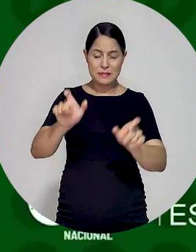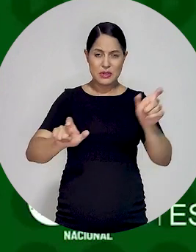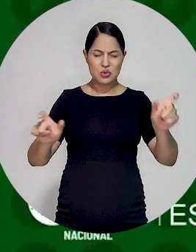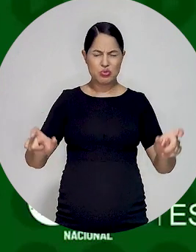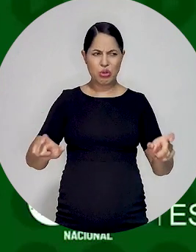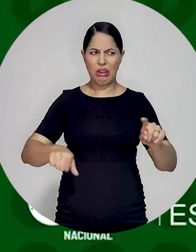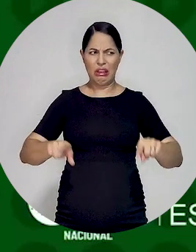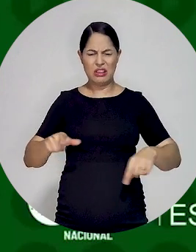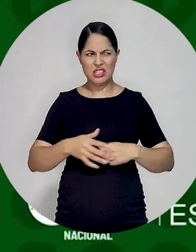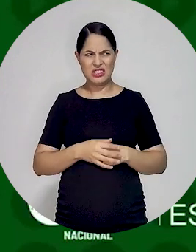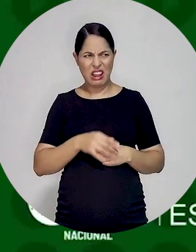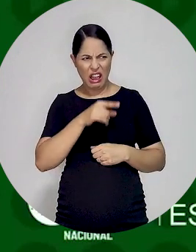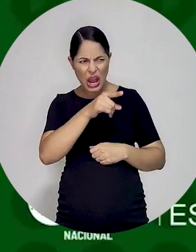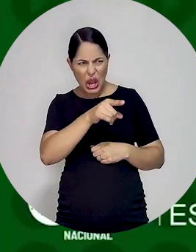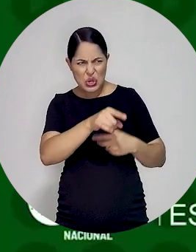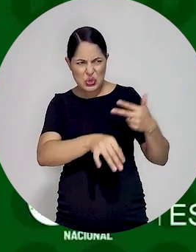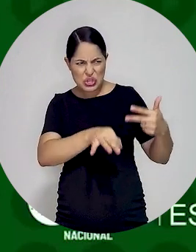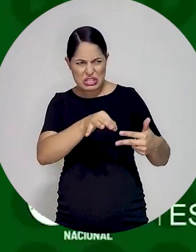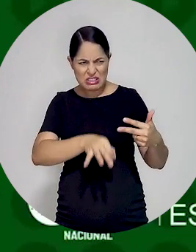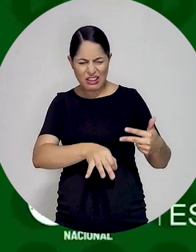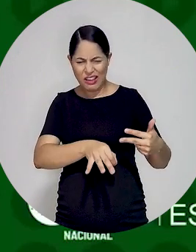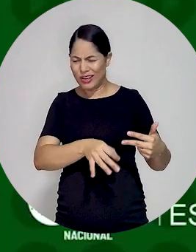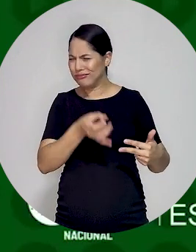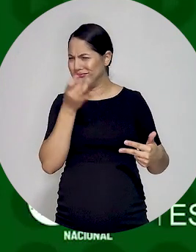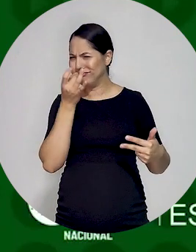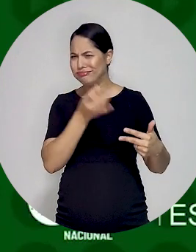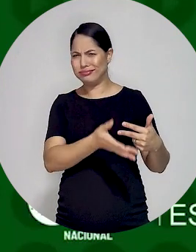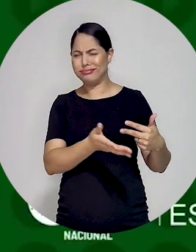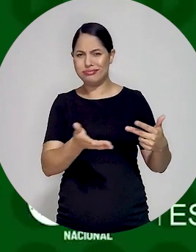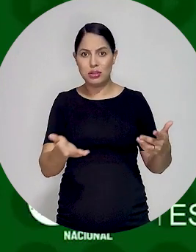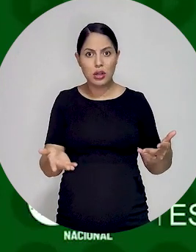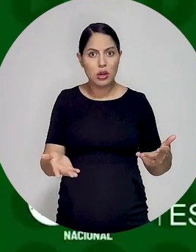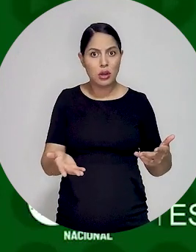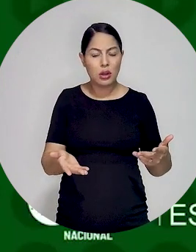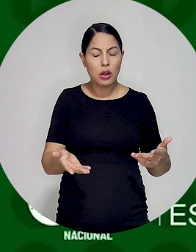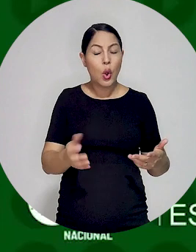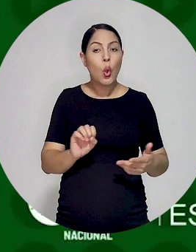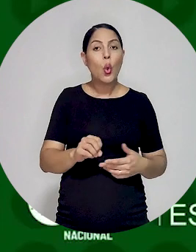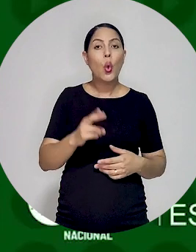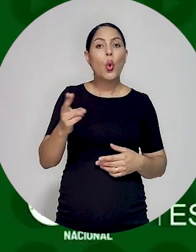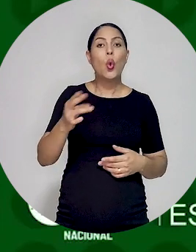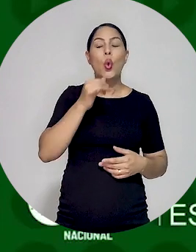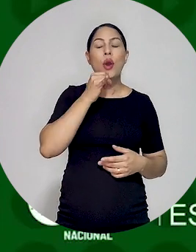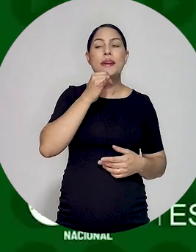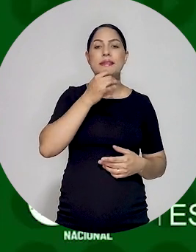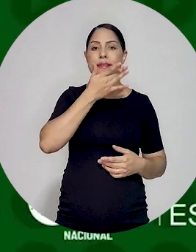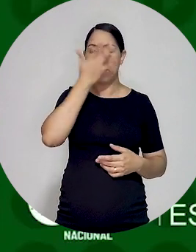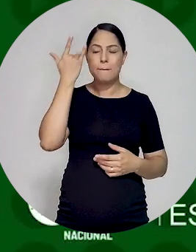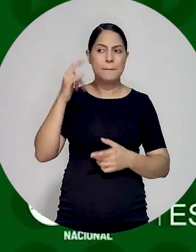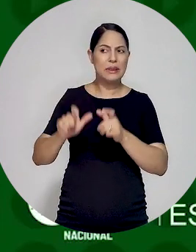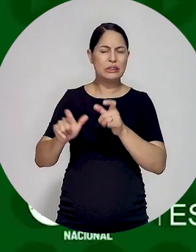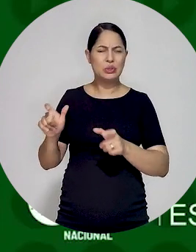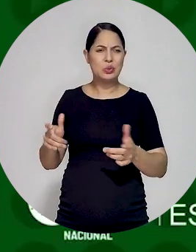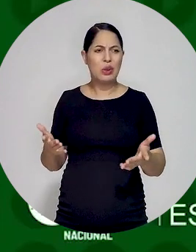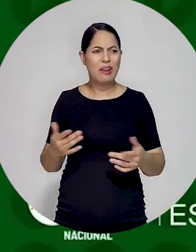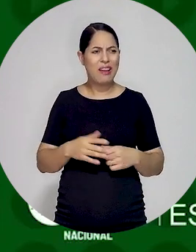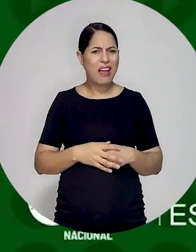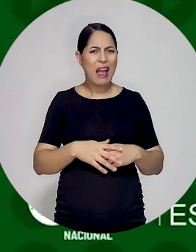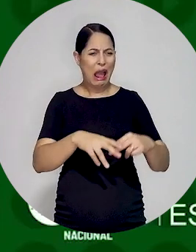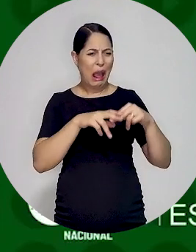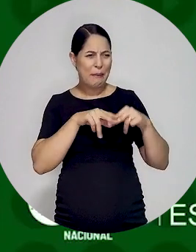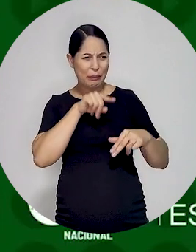vezes, a falar mal do Poder Judiciário, né, a atribuir